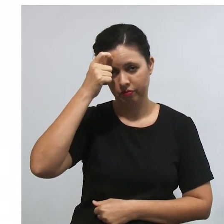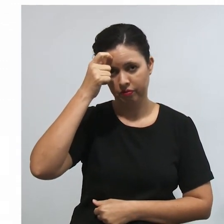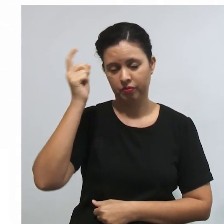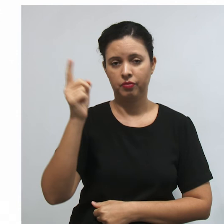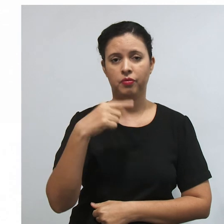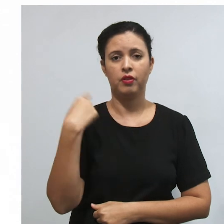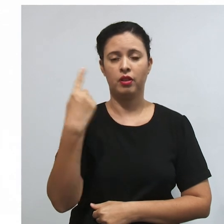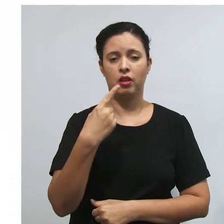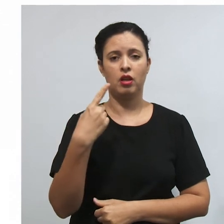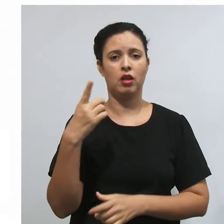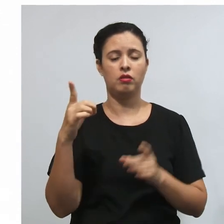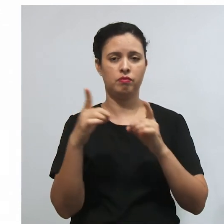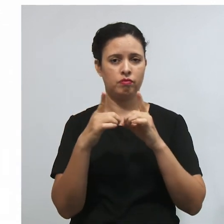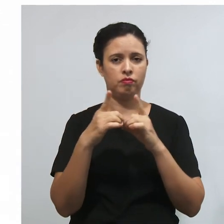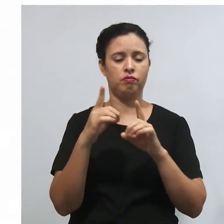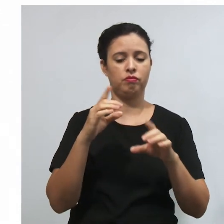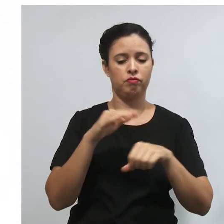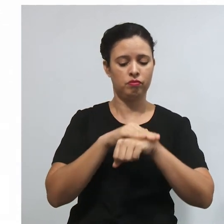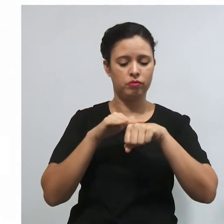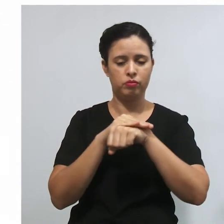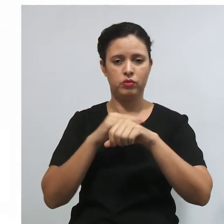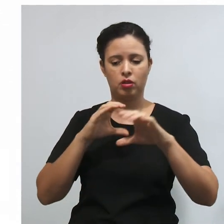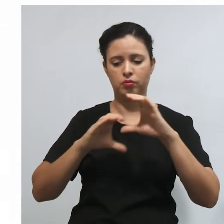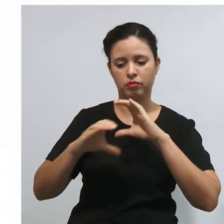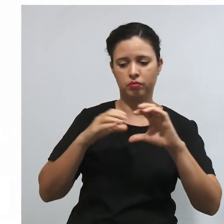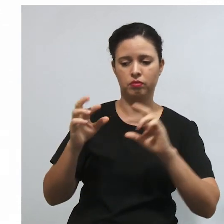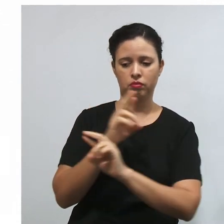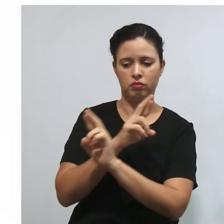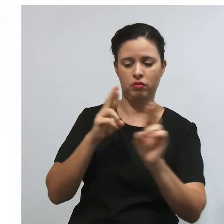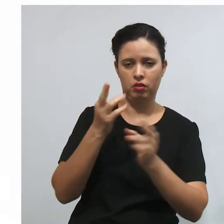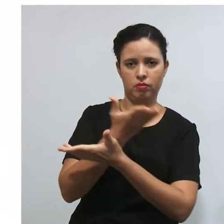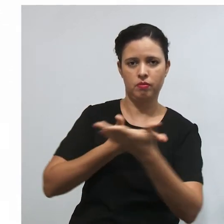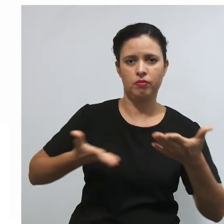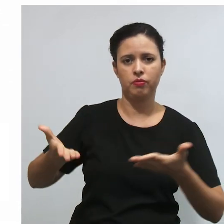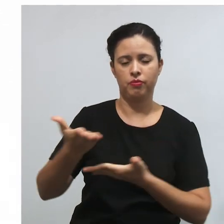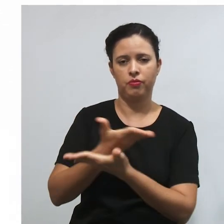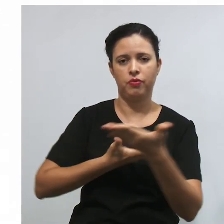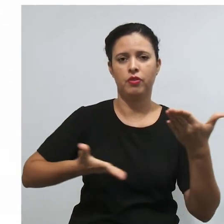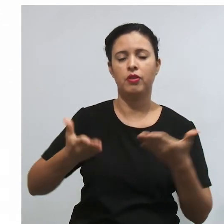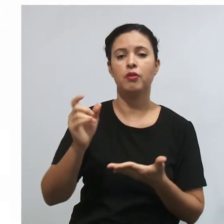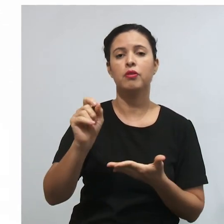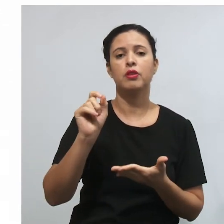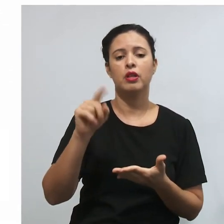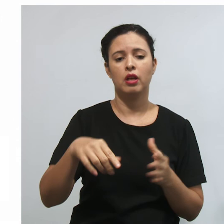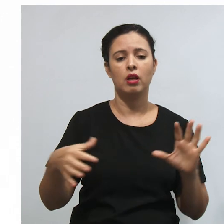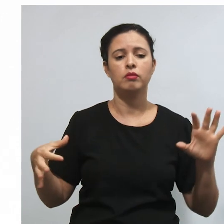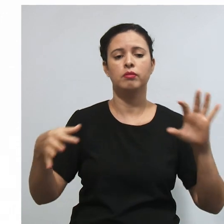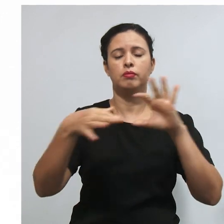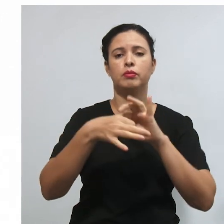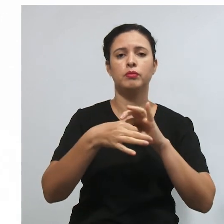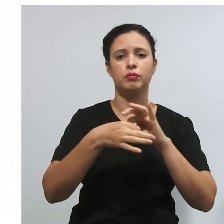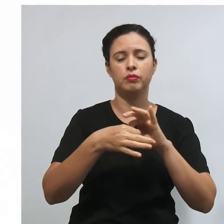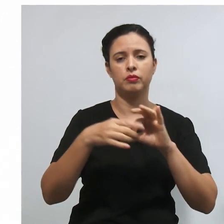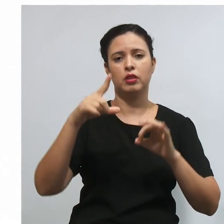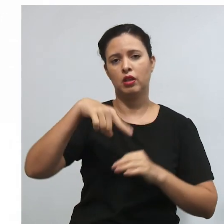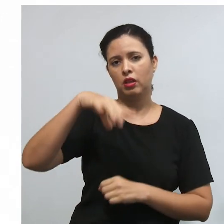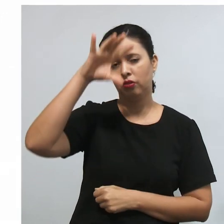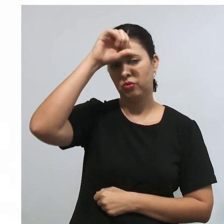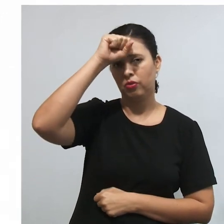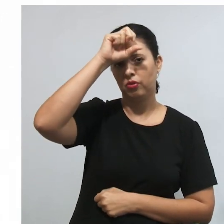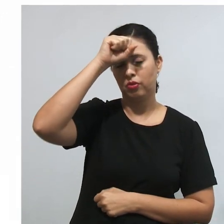a dialogicidade e a interação servem de lastro à construção do conhecimento crítico.